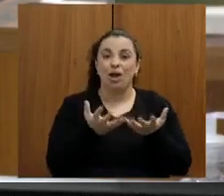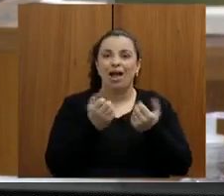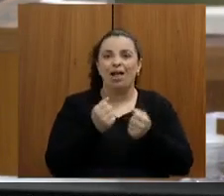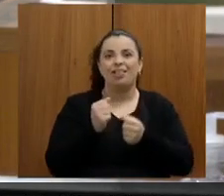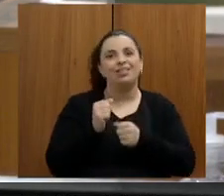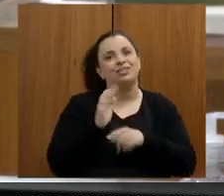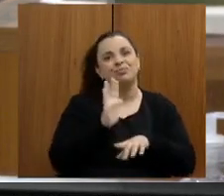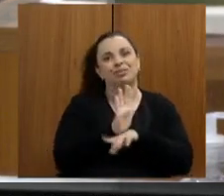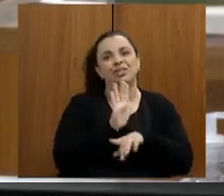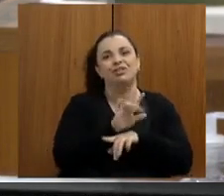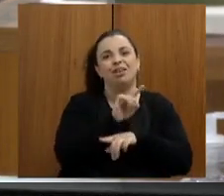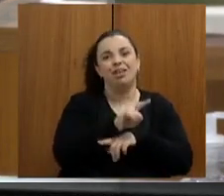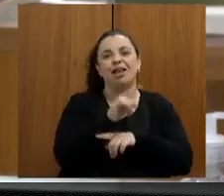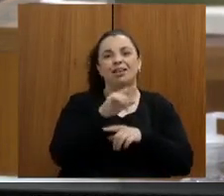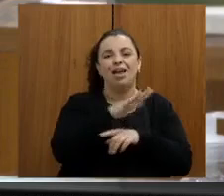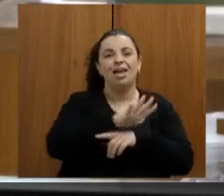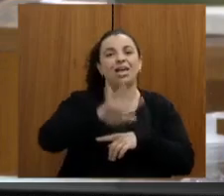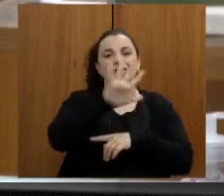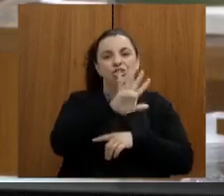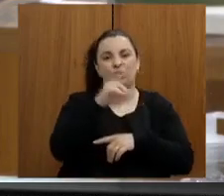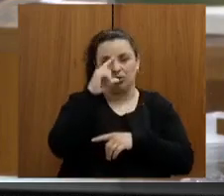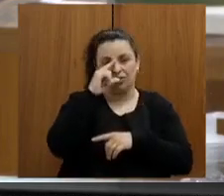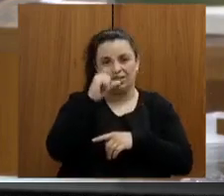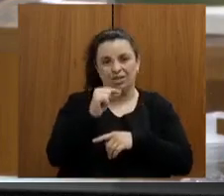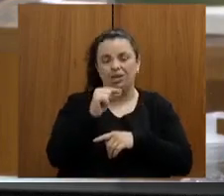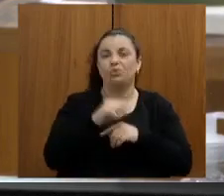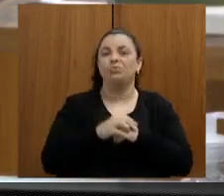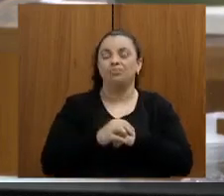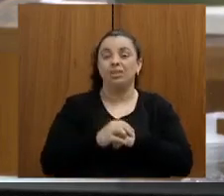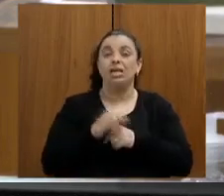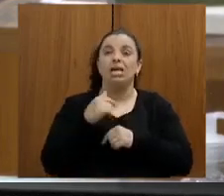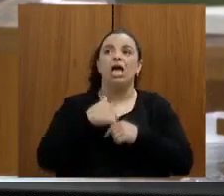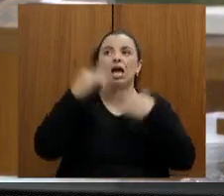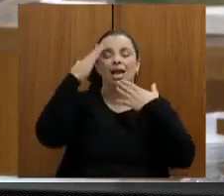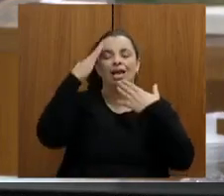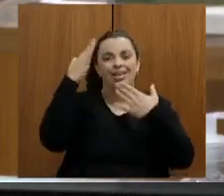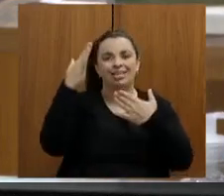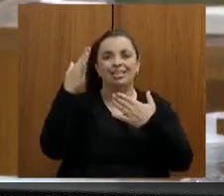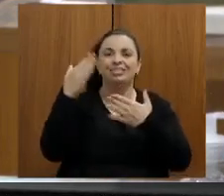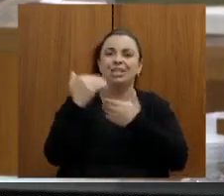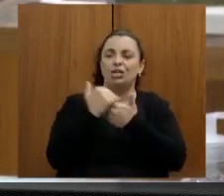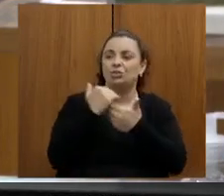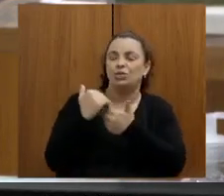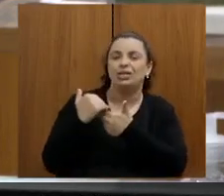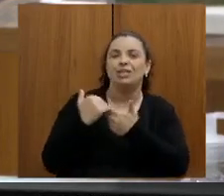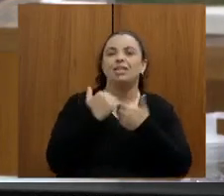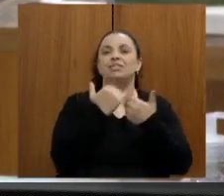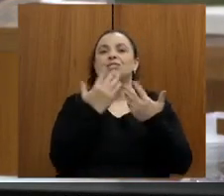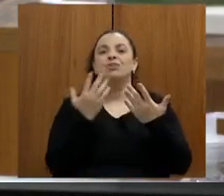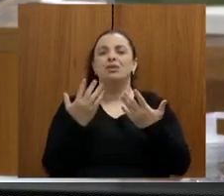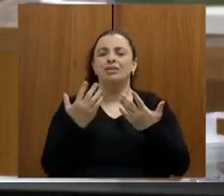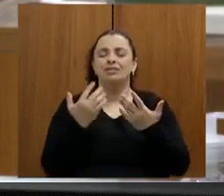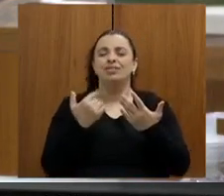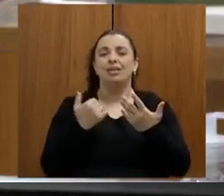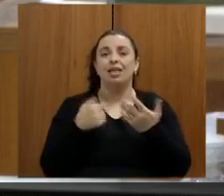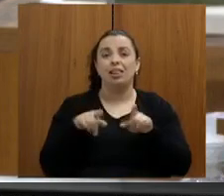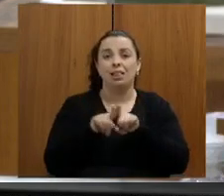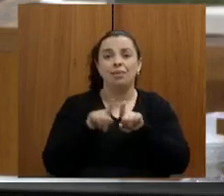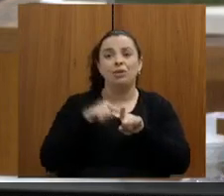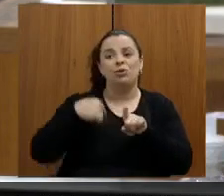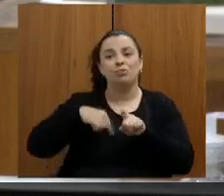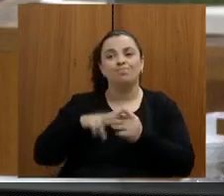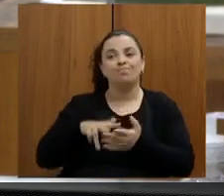e agradecer né as orientações e vamos seguir instruir os municípios né Presidente para que